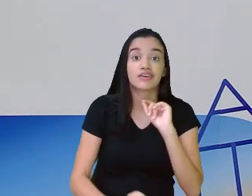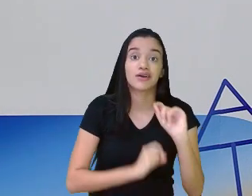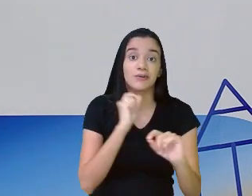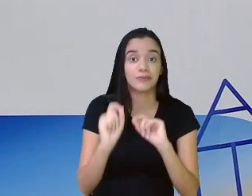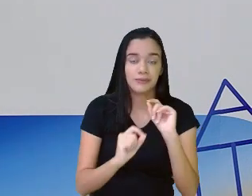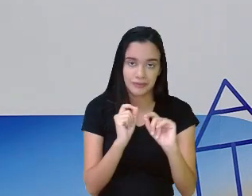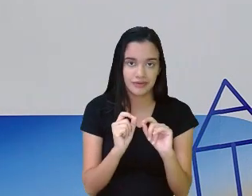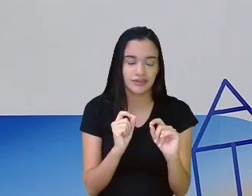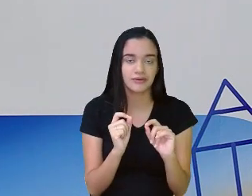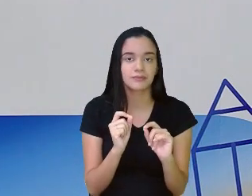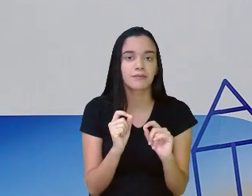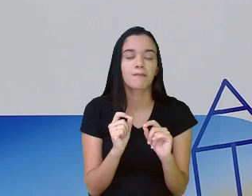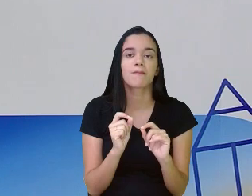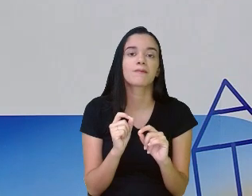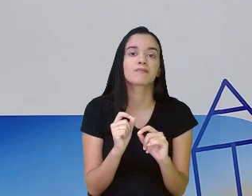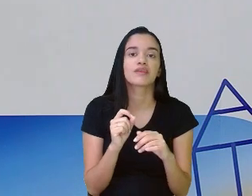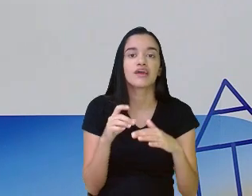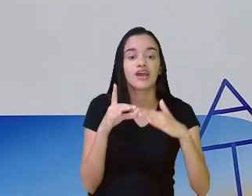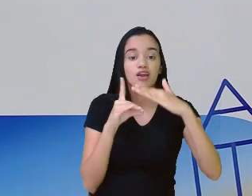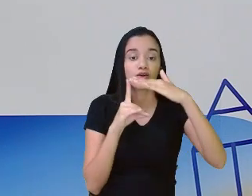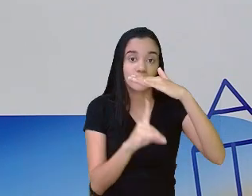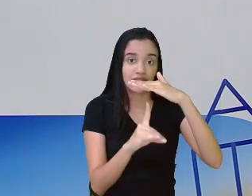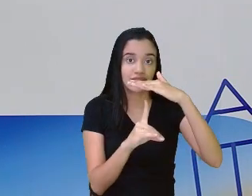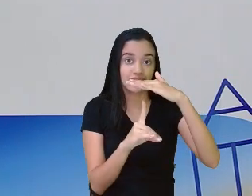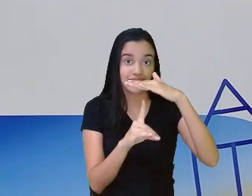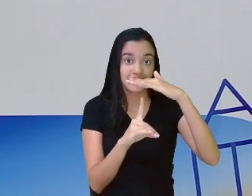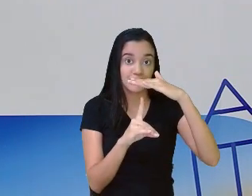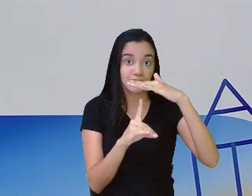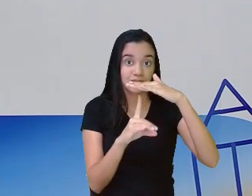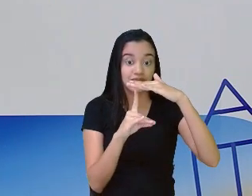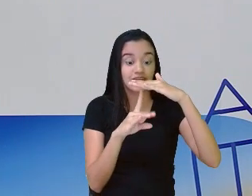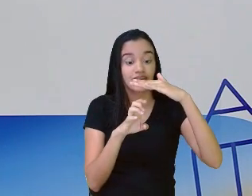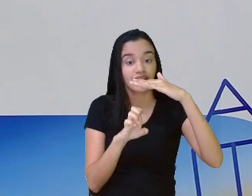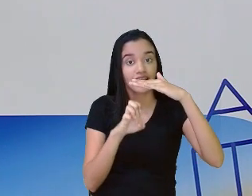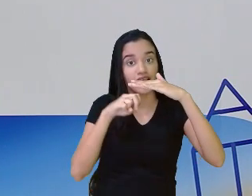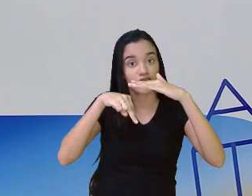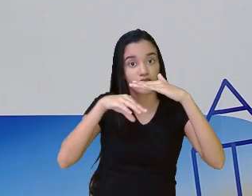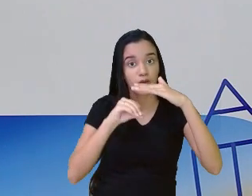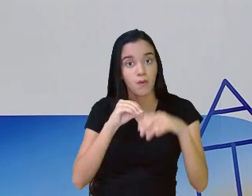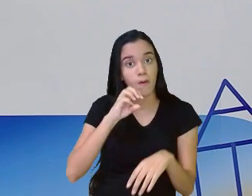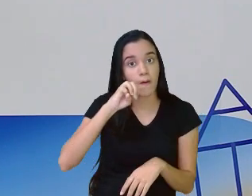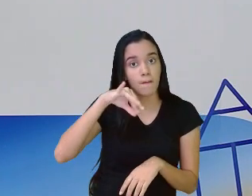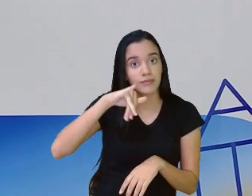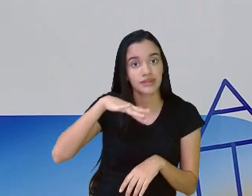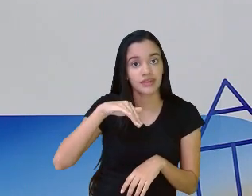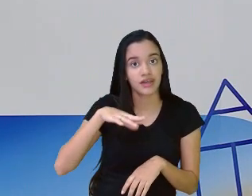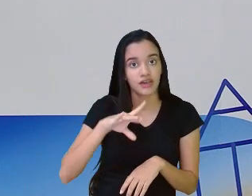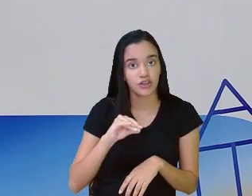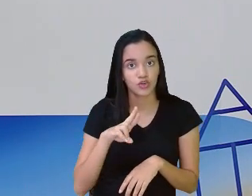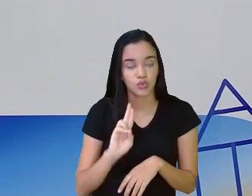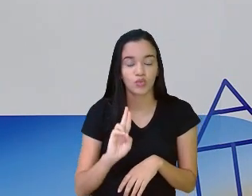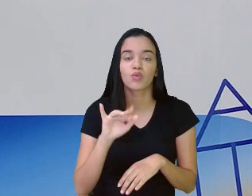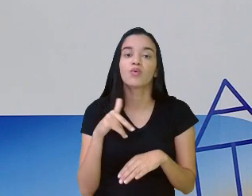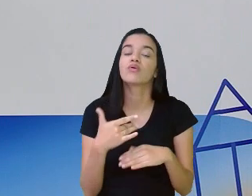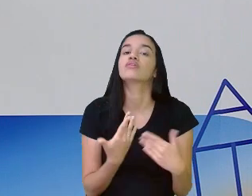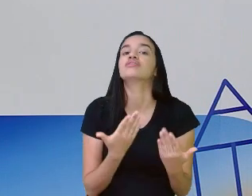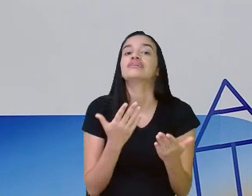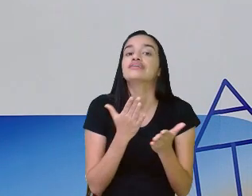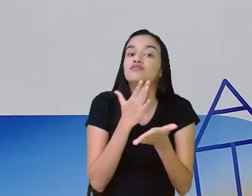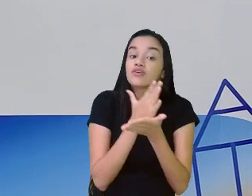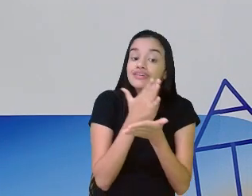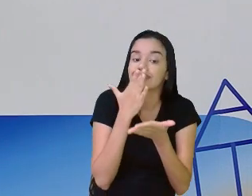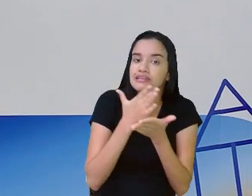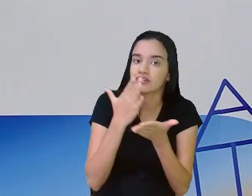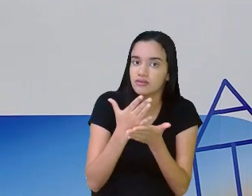no denominador está escrito o número no qual o inteiro foi